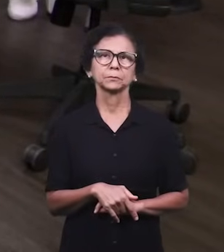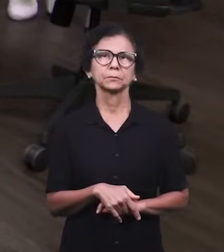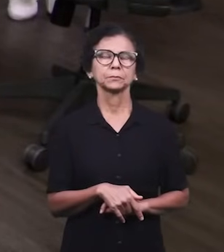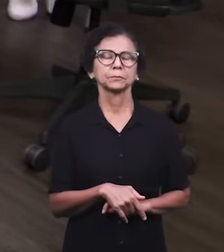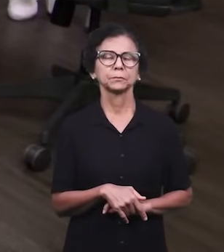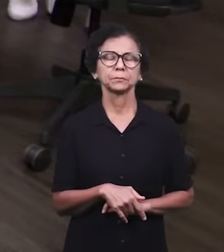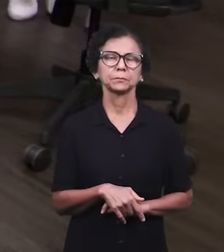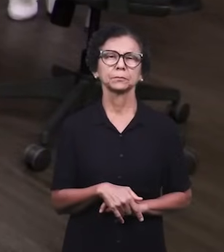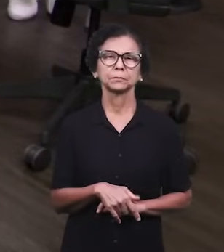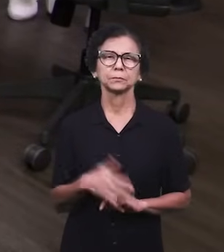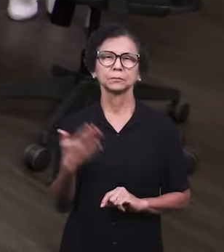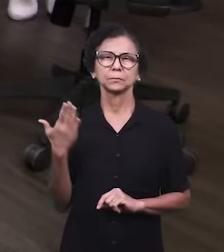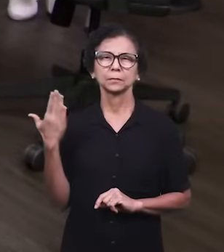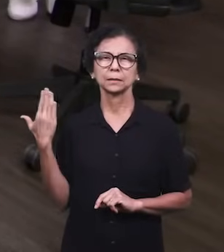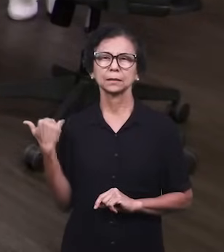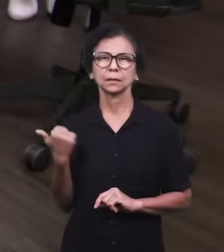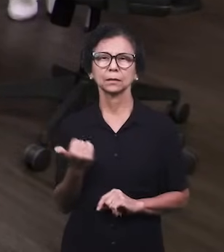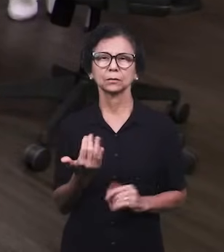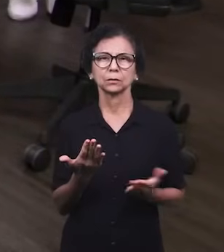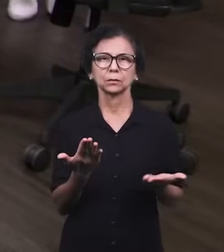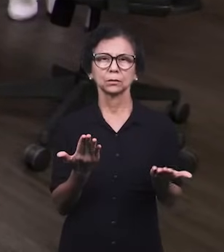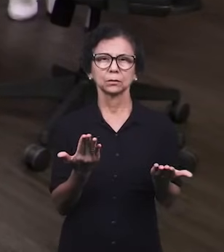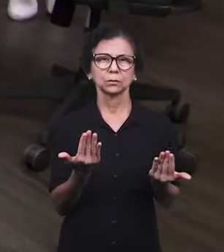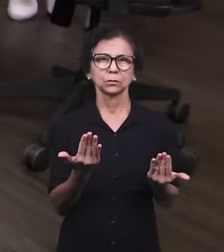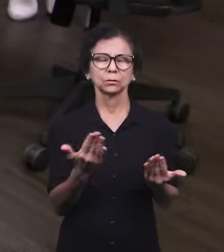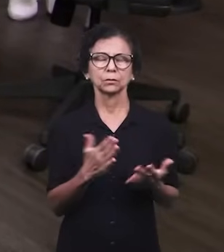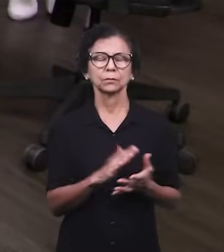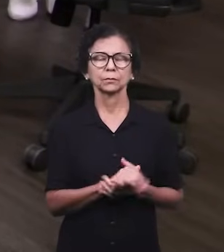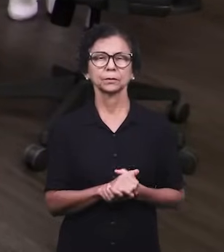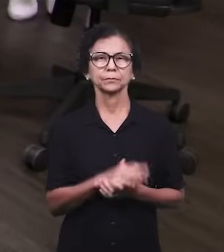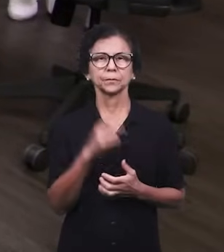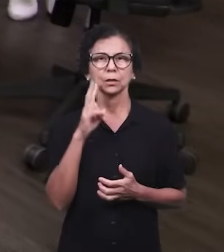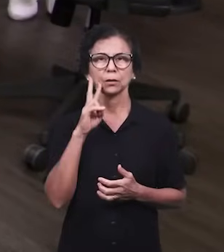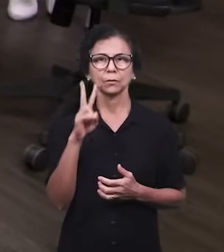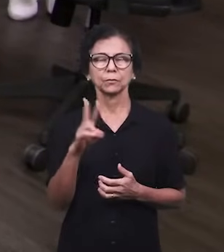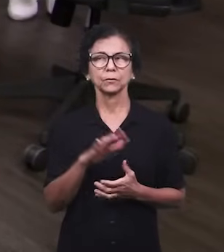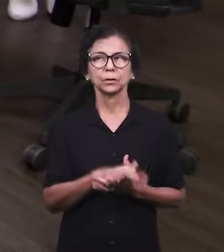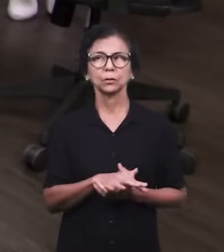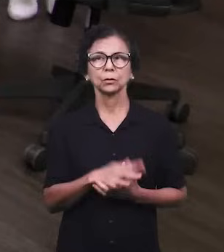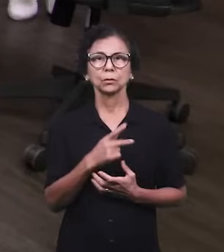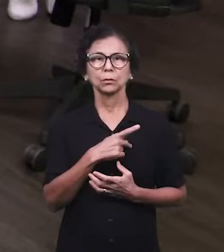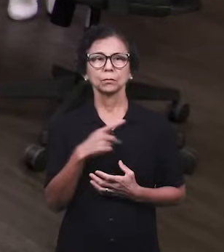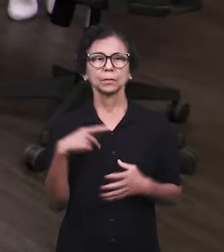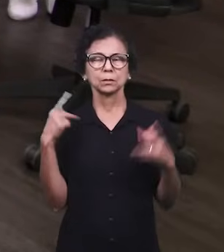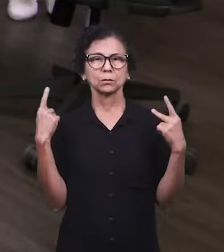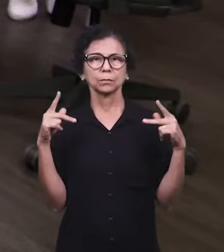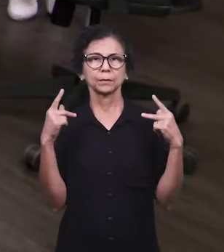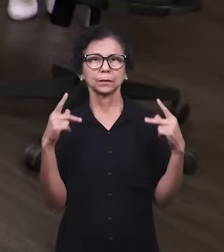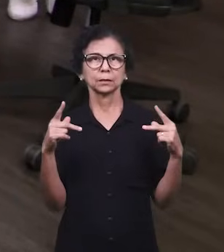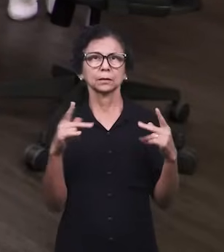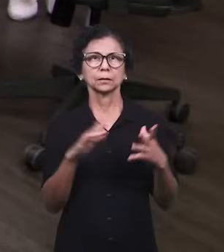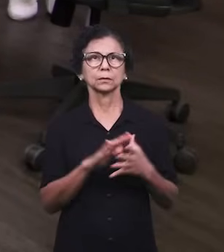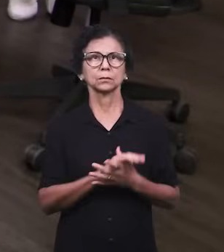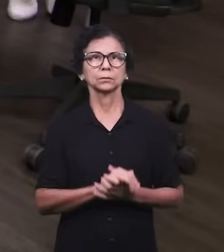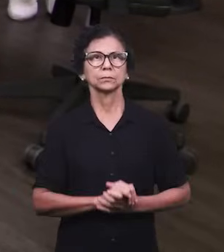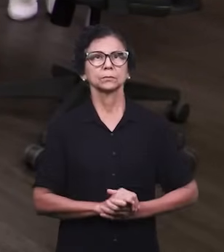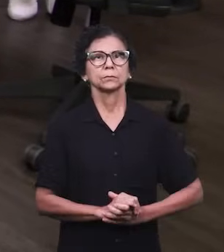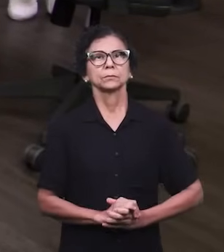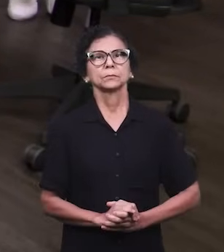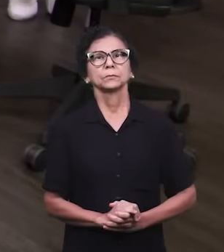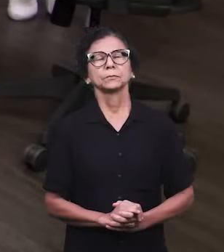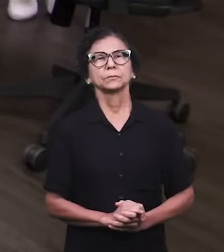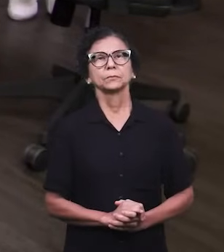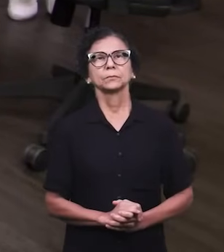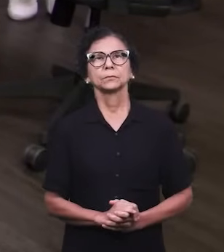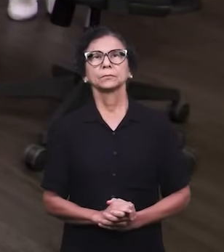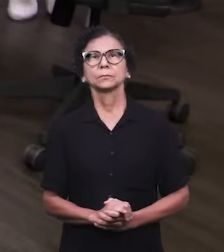pastor quando eu era jovem, né? E lembrar das experiências da minha juventude é um bom sinal. Quando